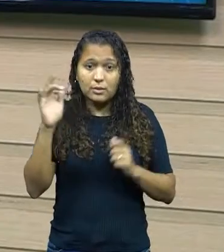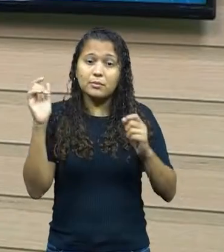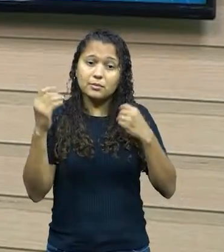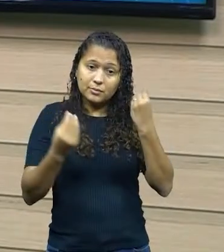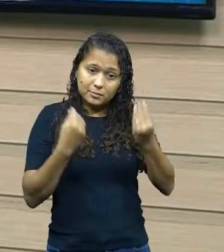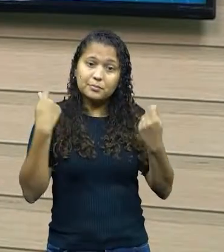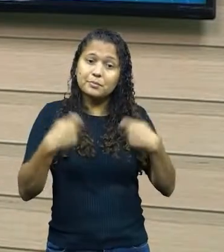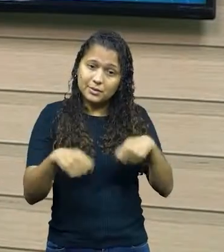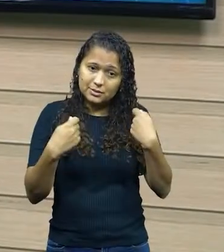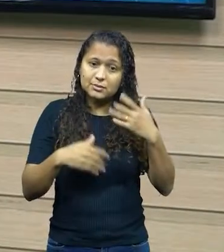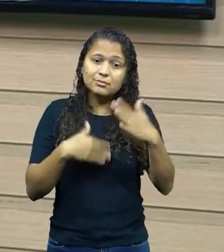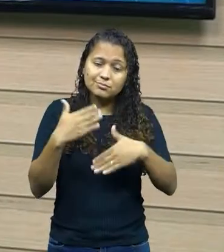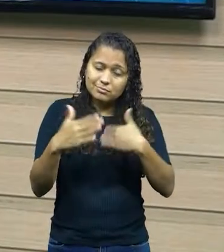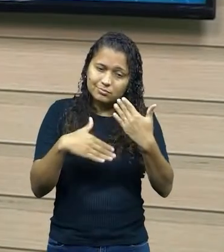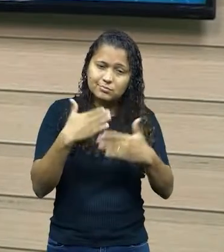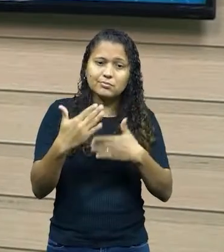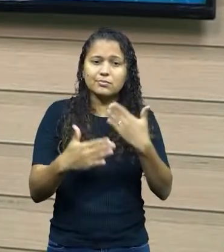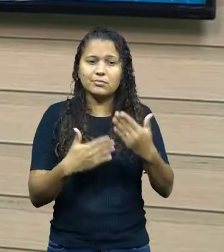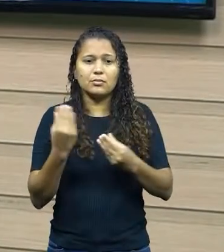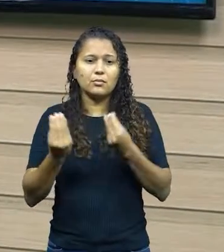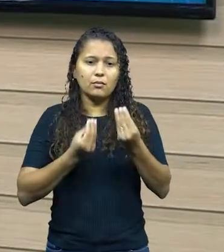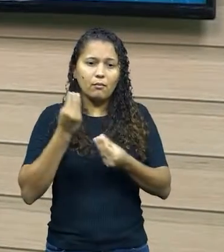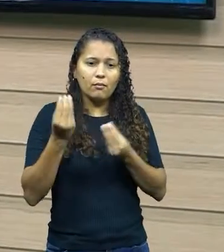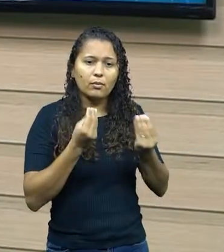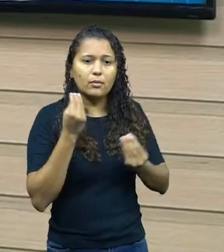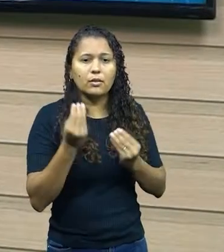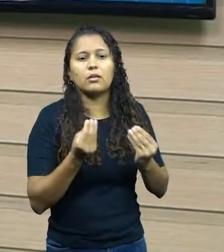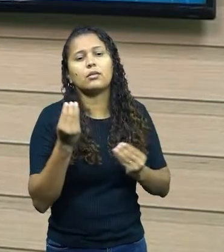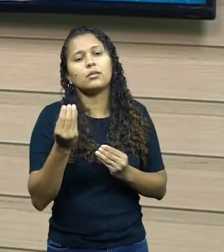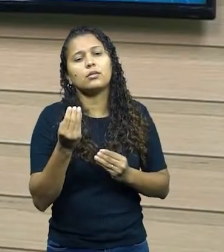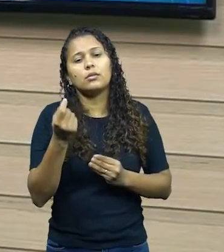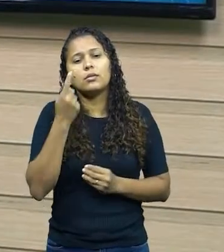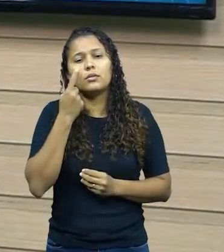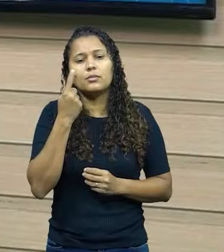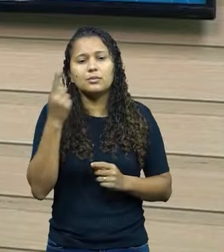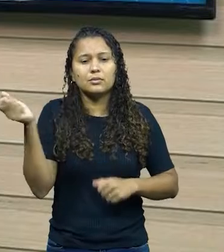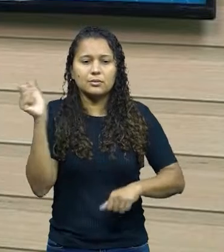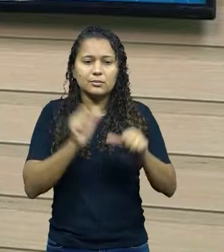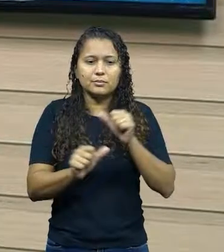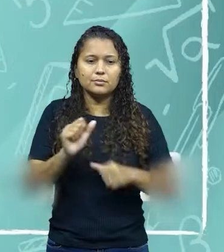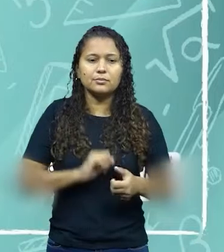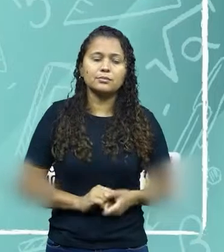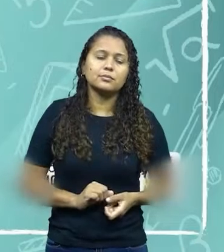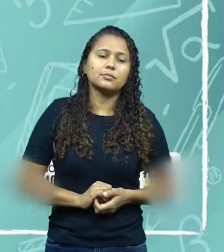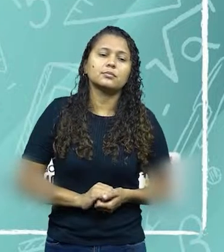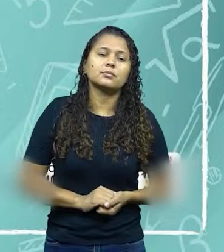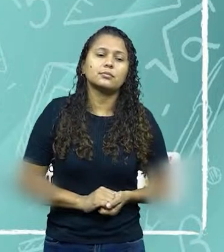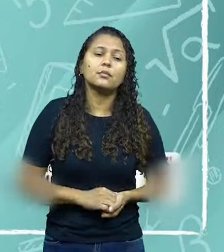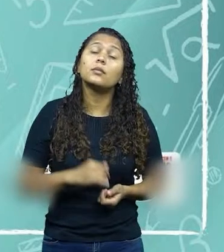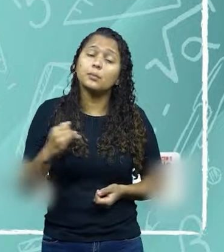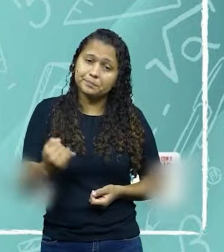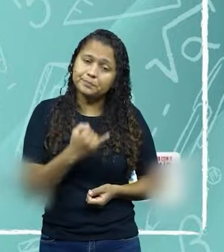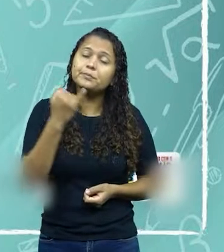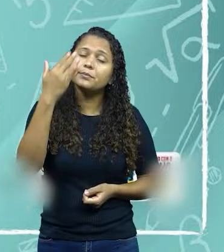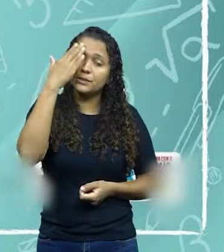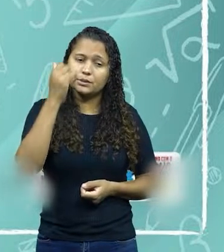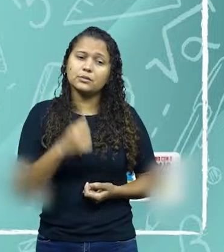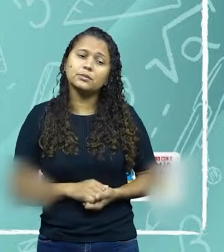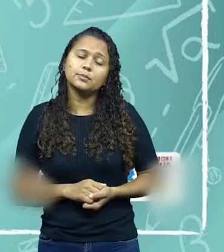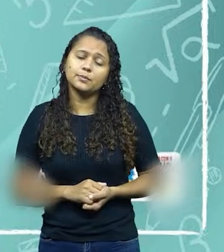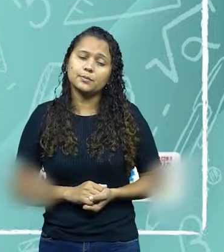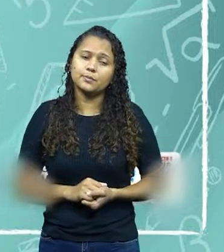vai começar a desenvolver essa mania de conversão. É muito importante